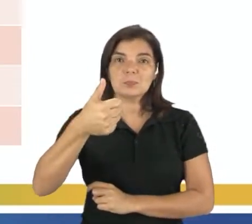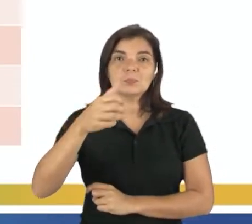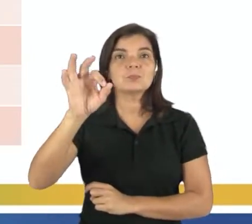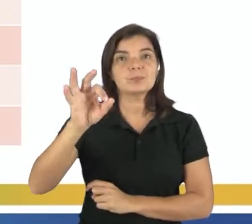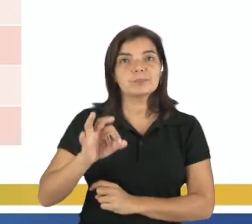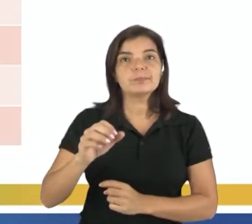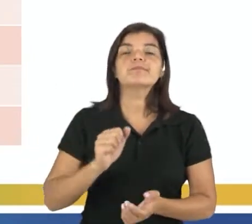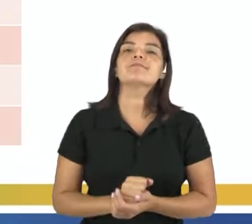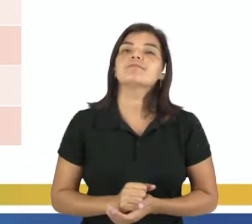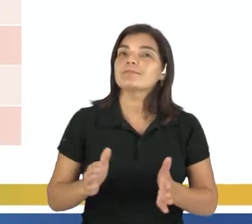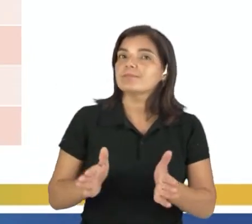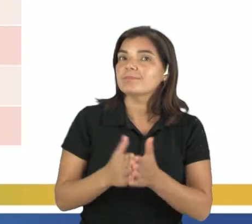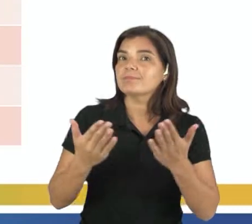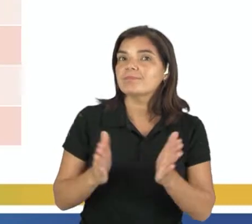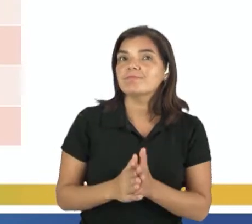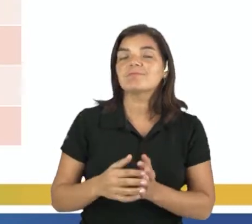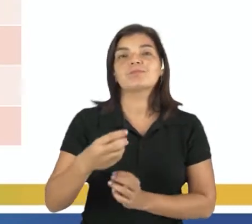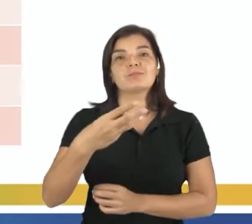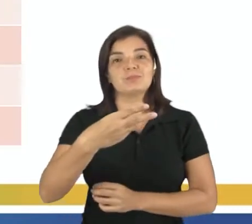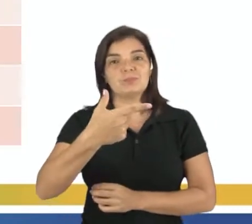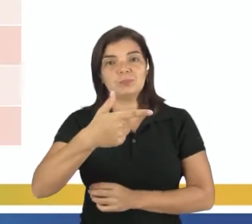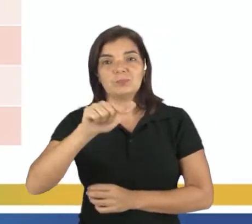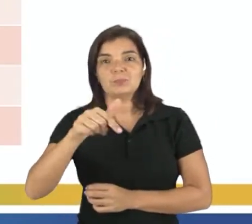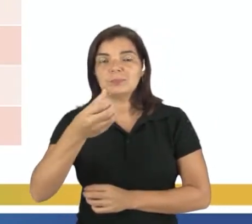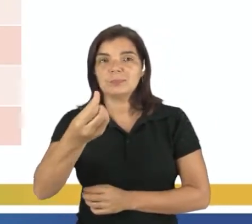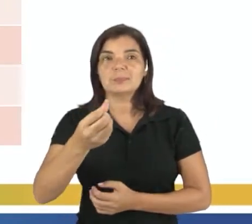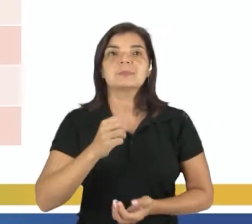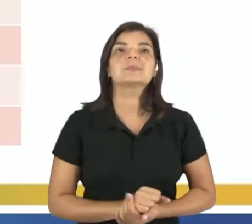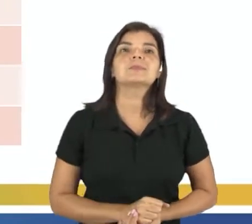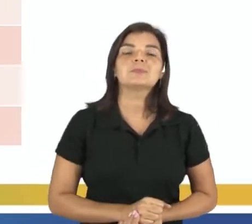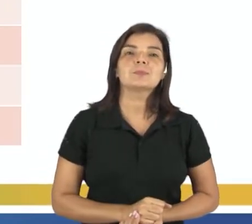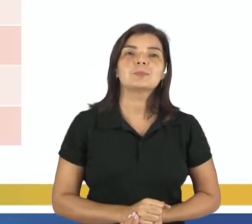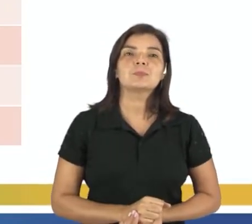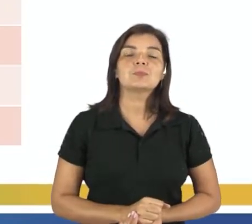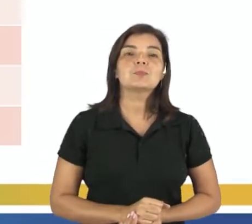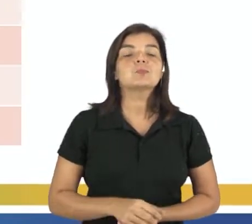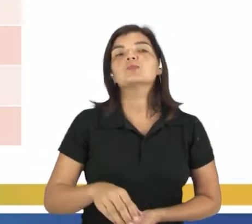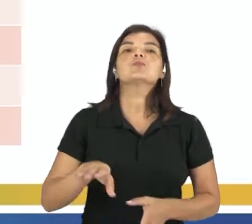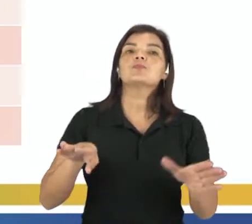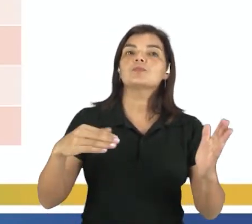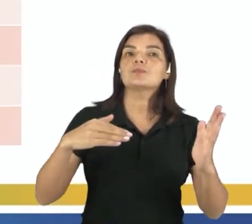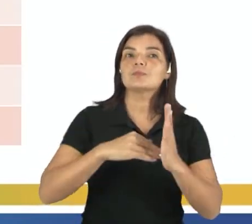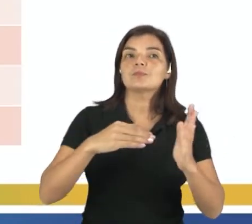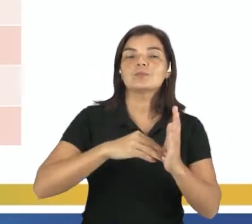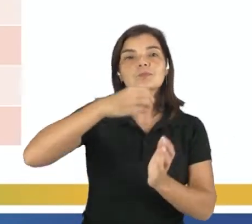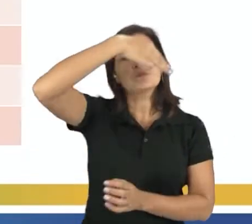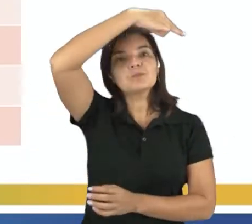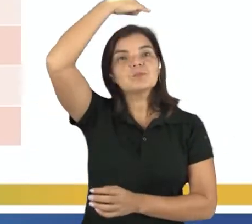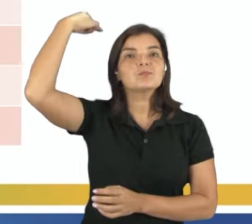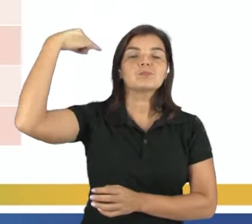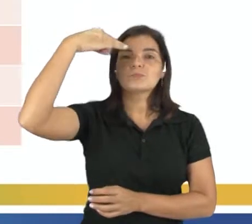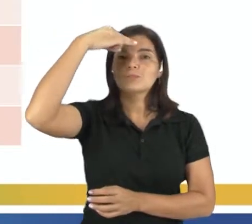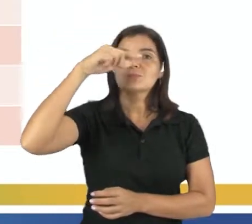57,1%, extrema pobreza o mesmo Chile com 32,6%. Até chegar no México, o último,